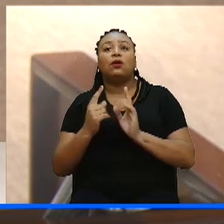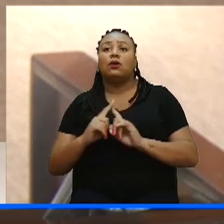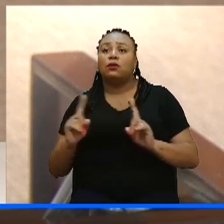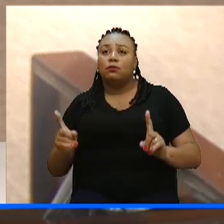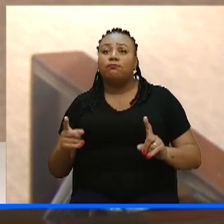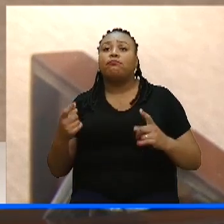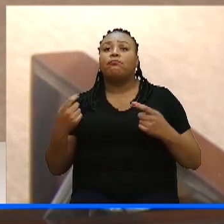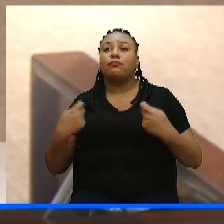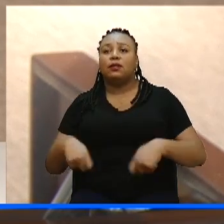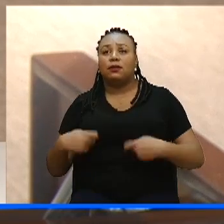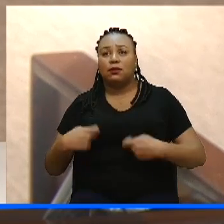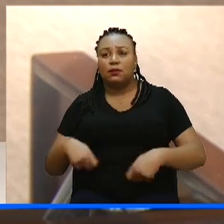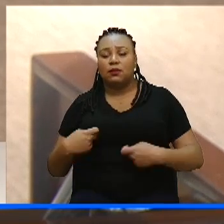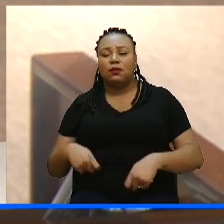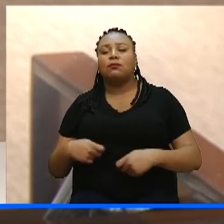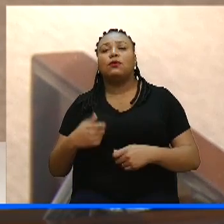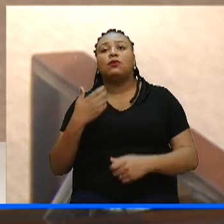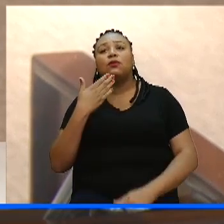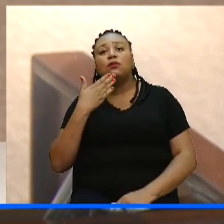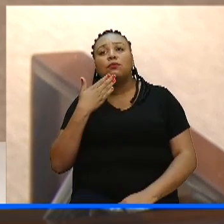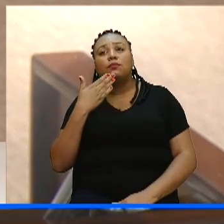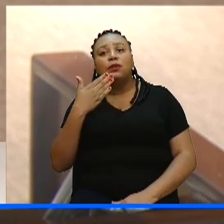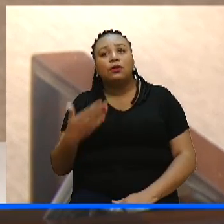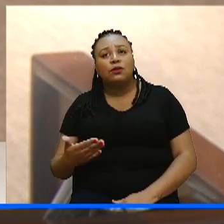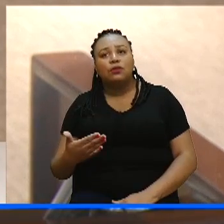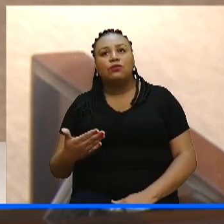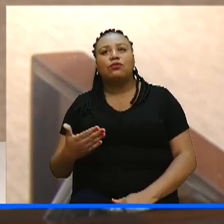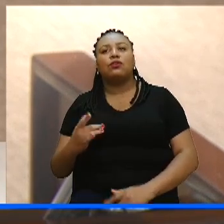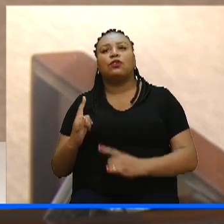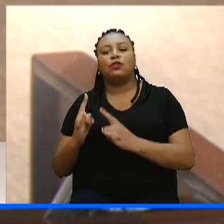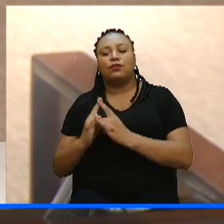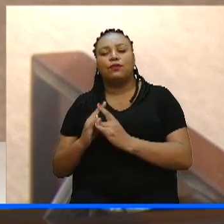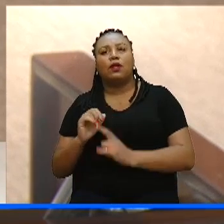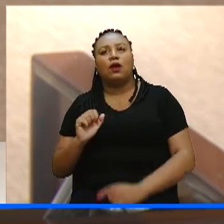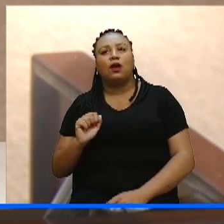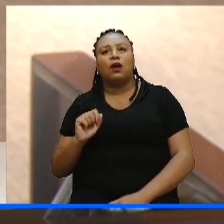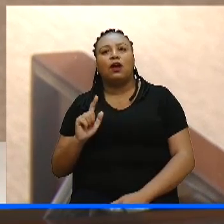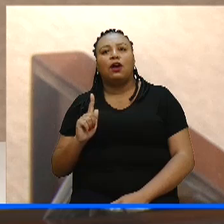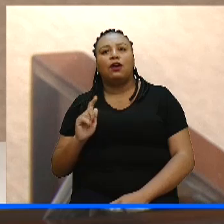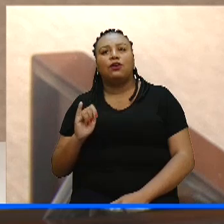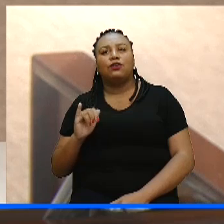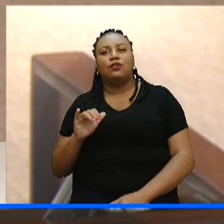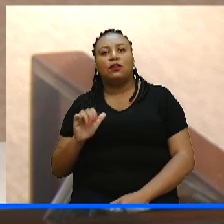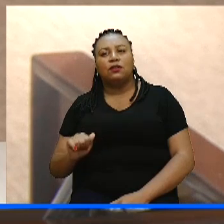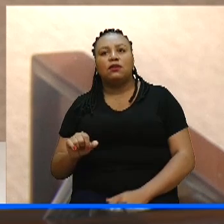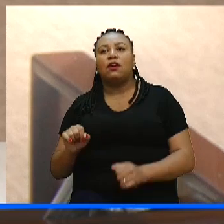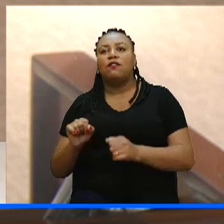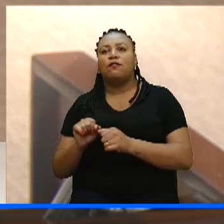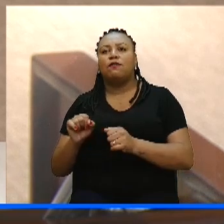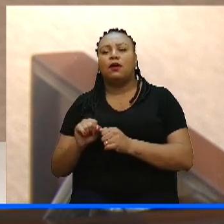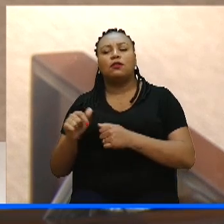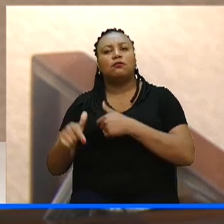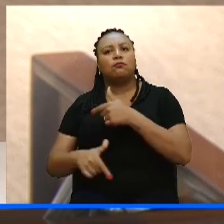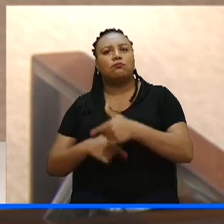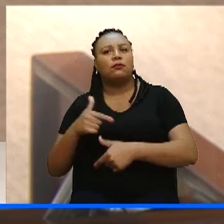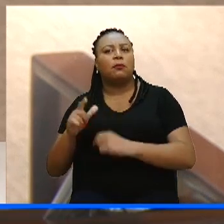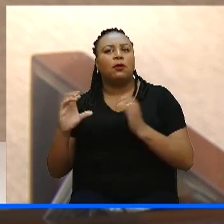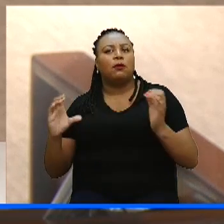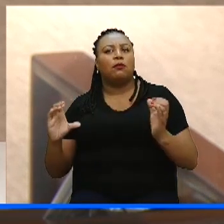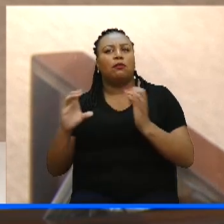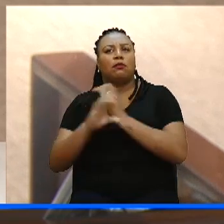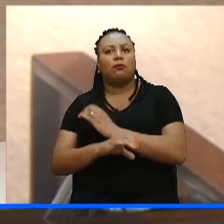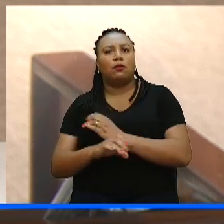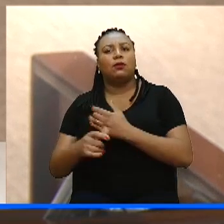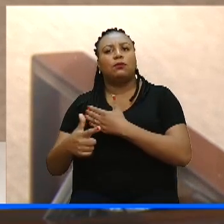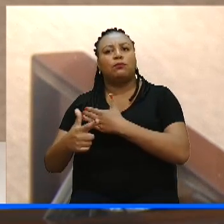precisamos pedir para que as agências exercendo na plenitude o